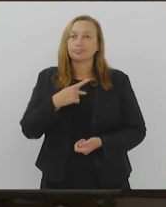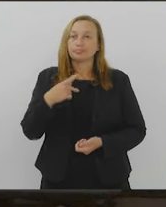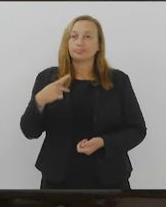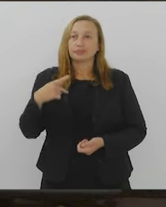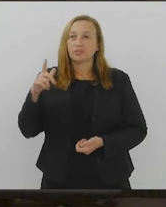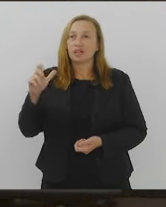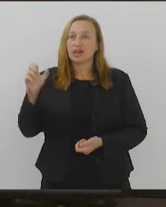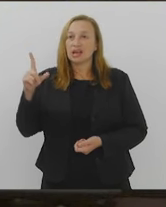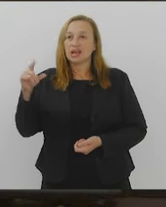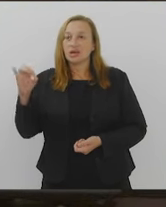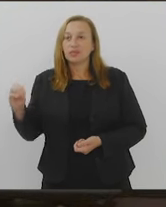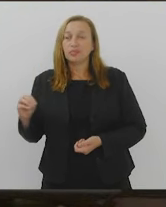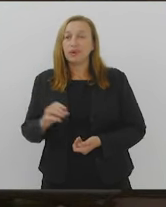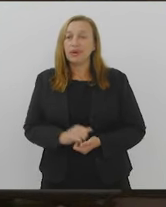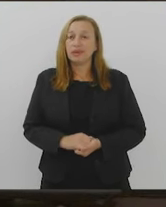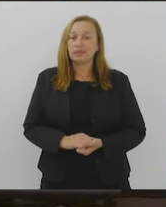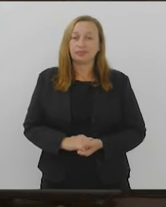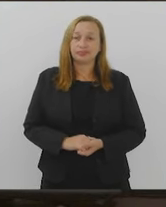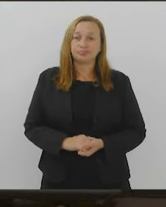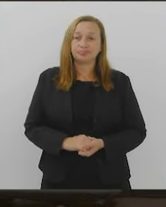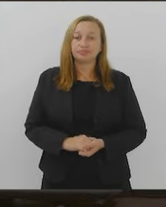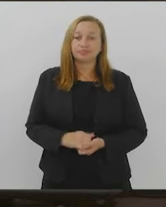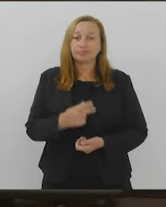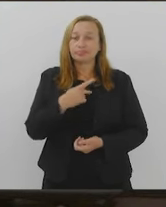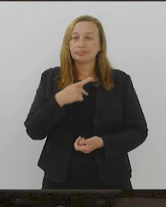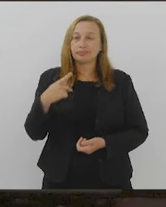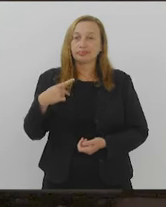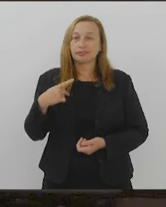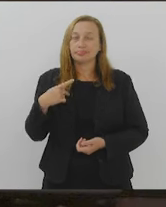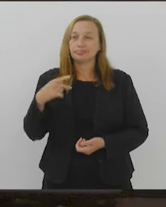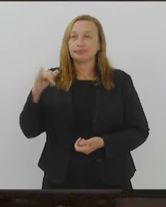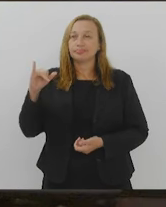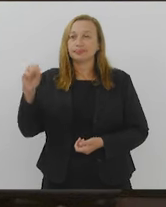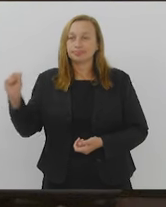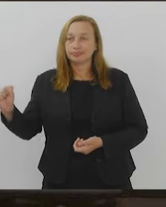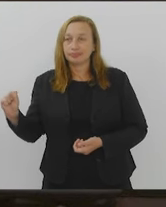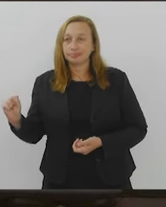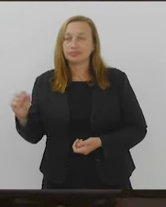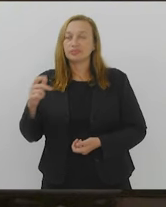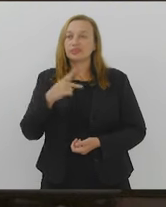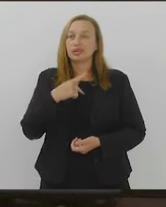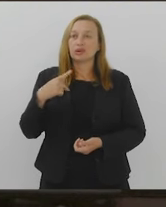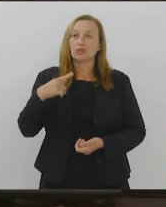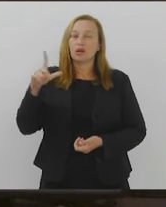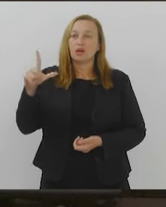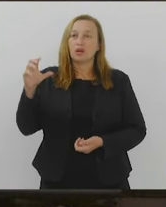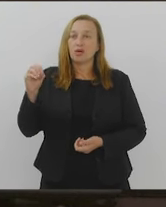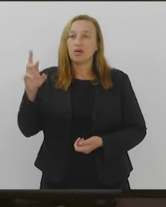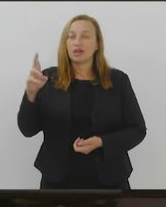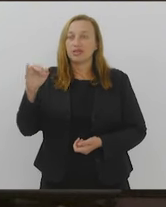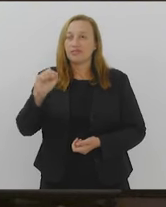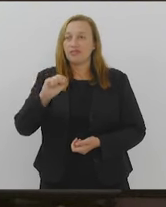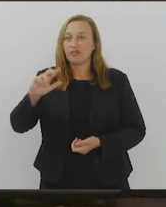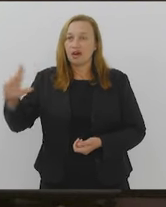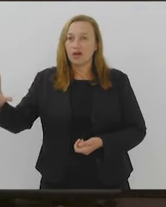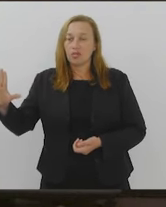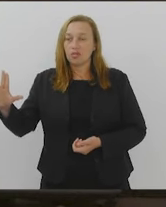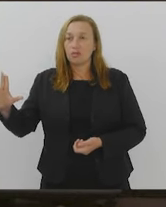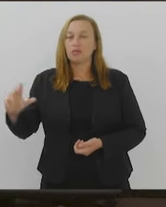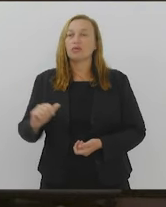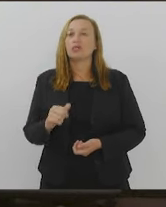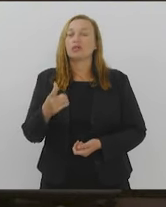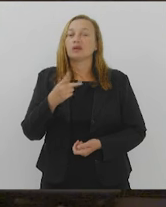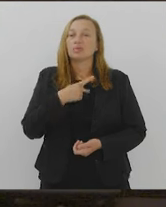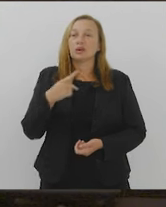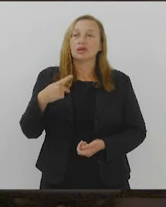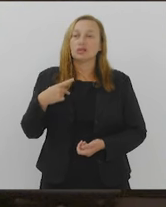Grismon, o pastor Isaías Cruz, pastor Lorival Luiz Guarani, pastor